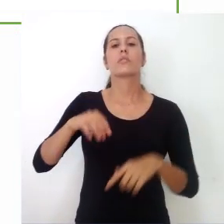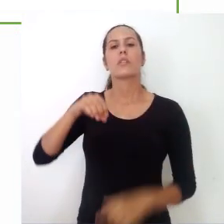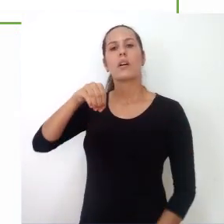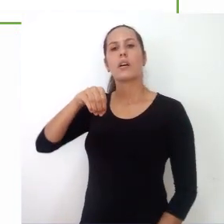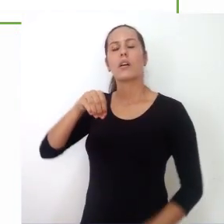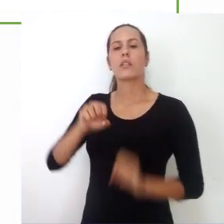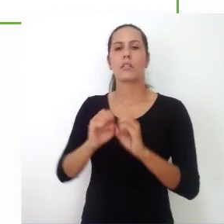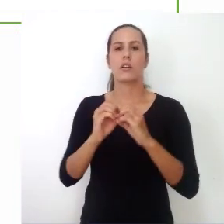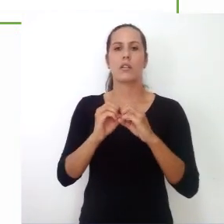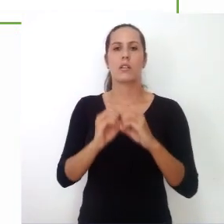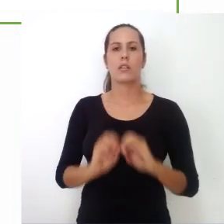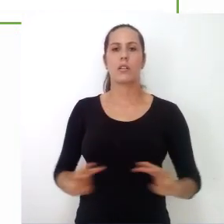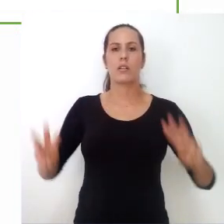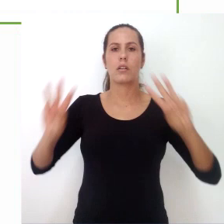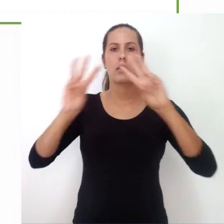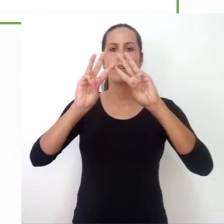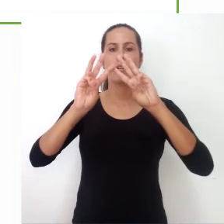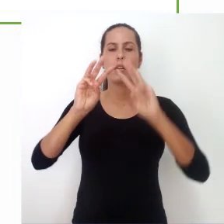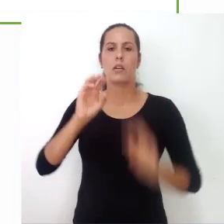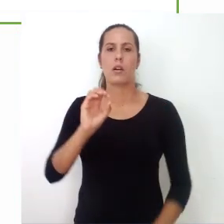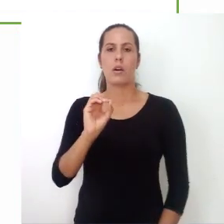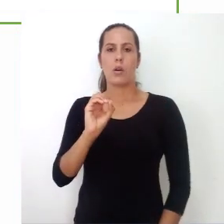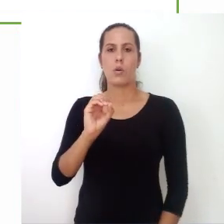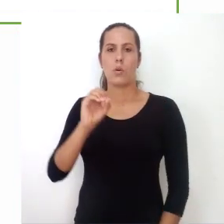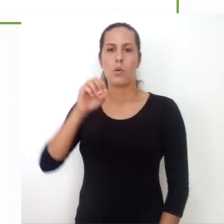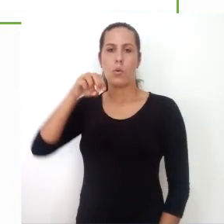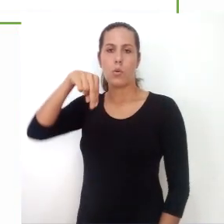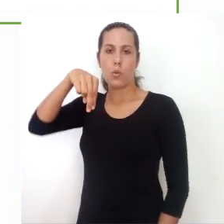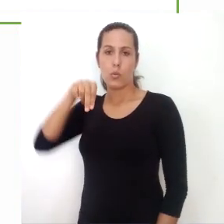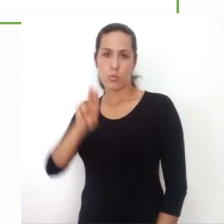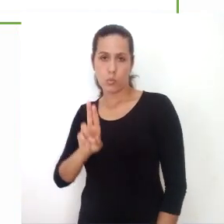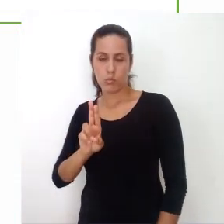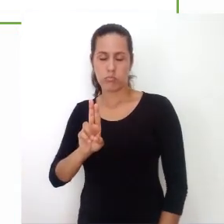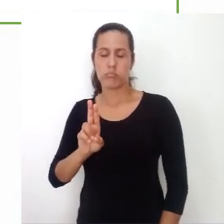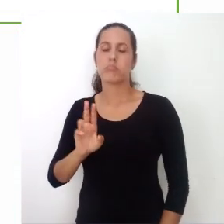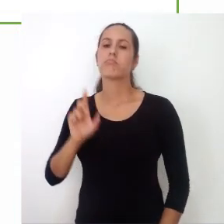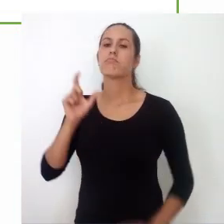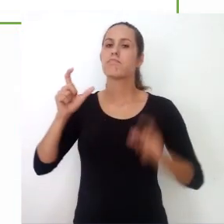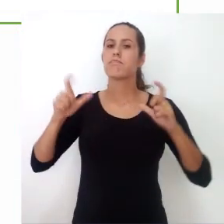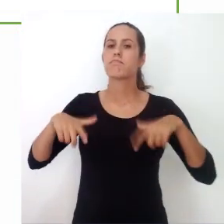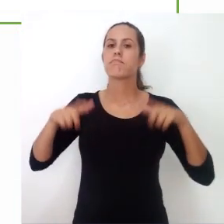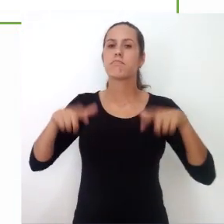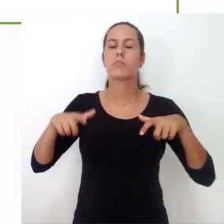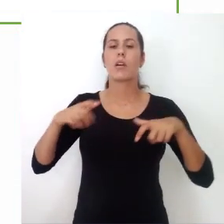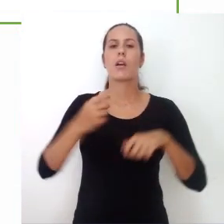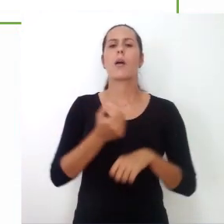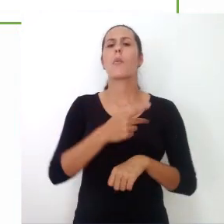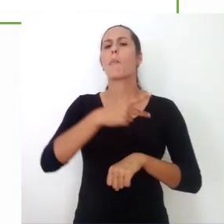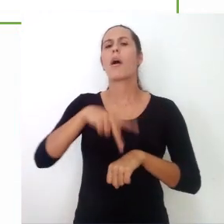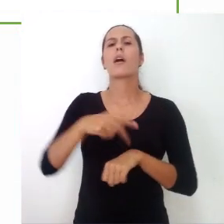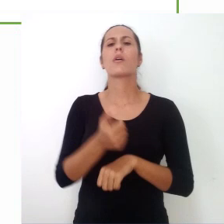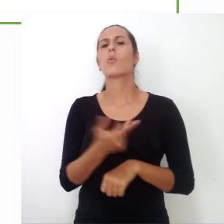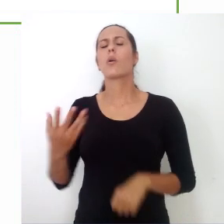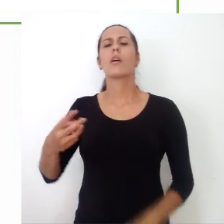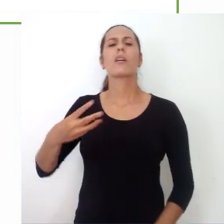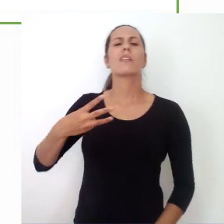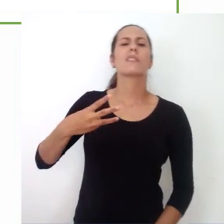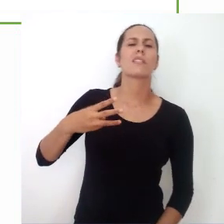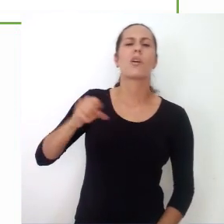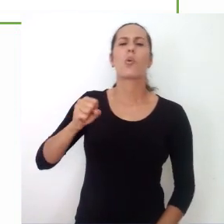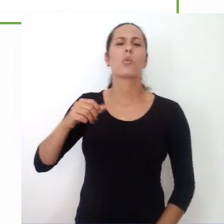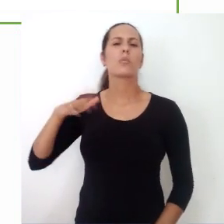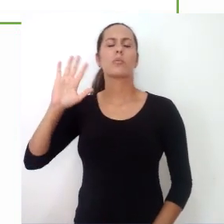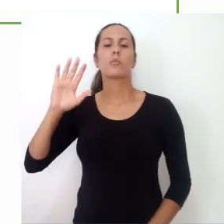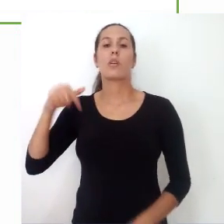na época continha 58 países. Entre eles, votaram nesta